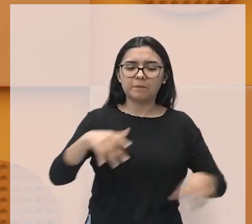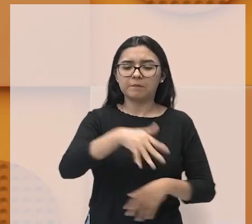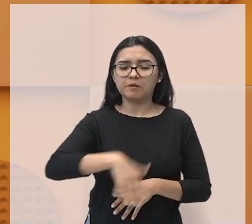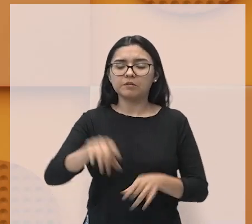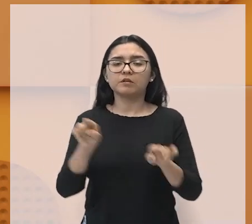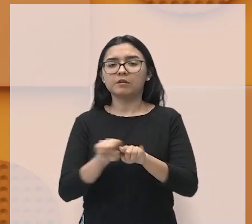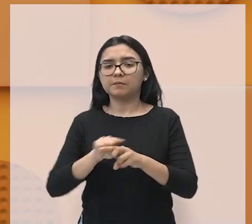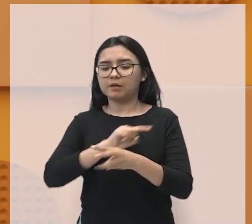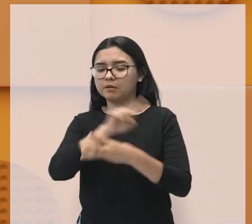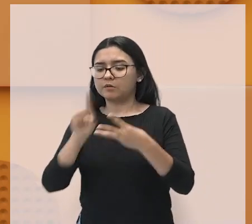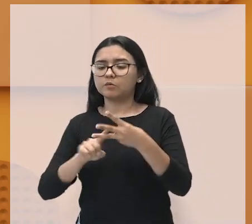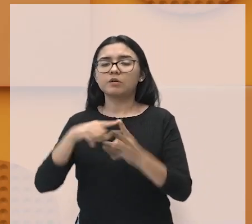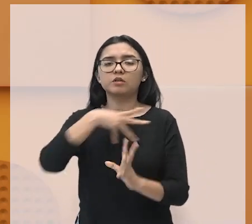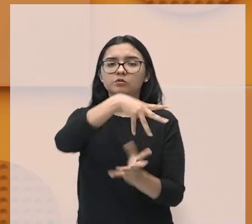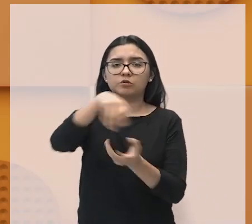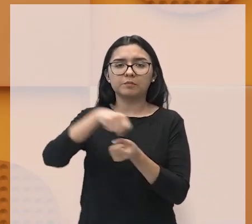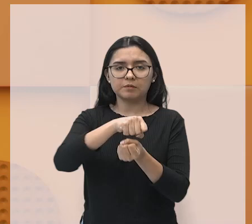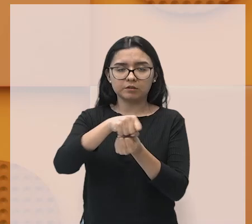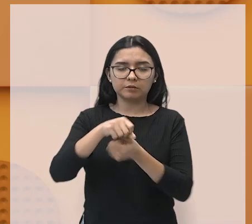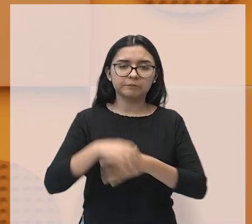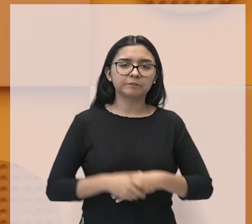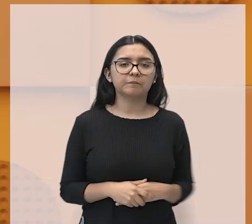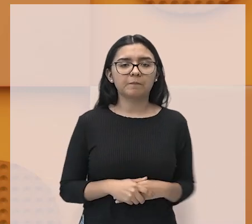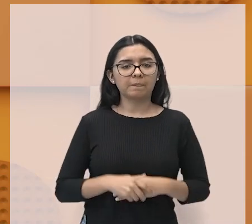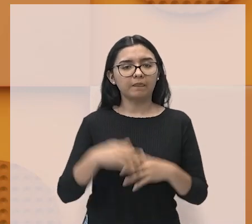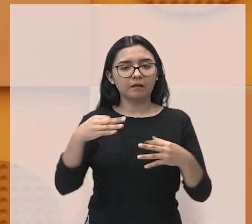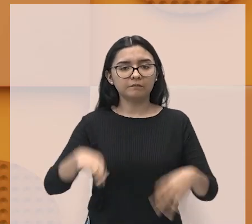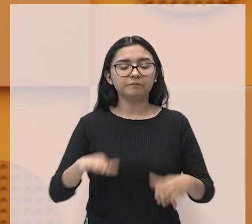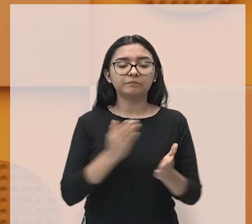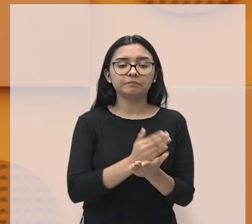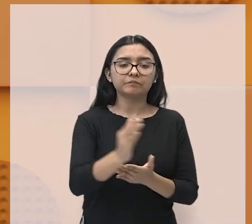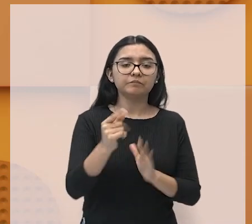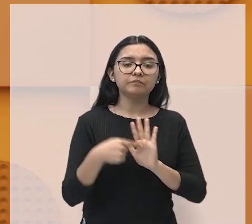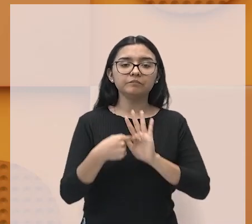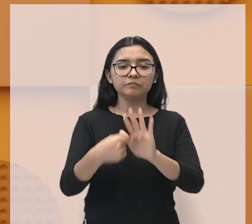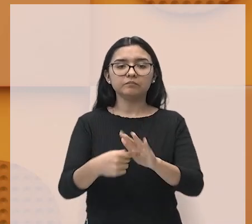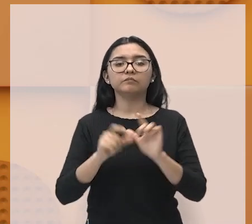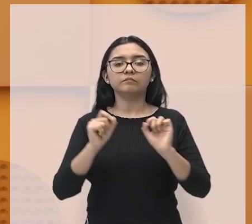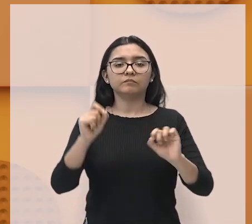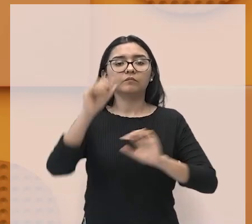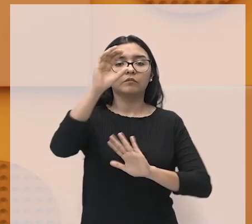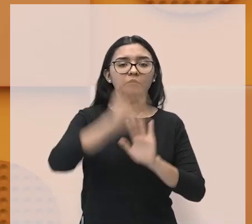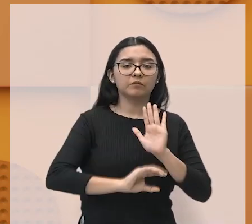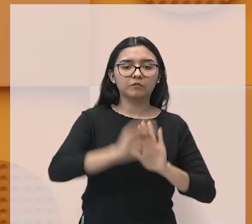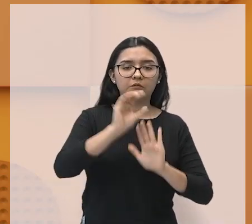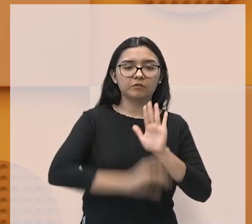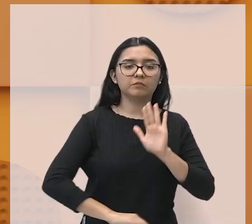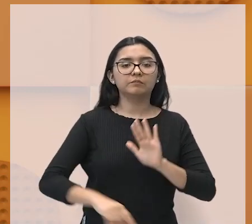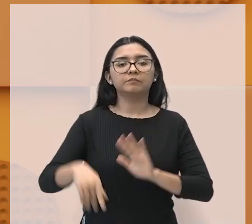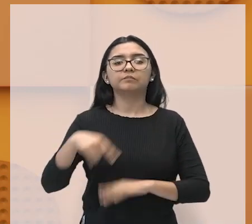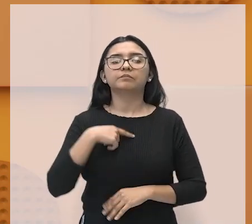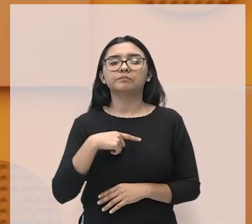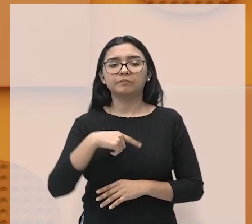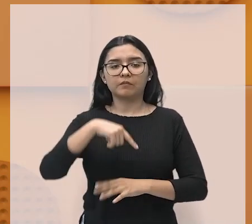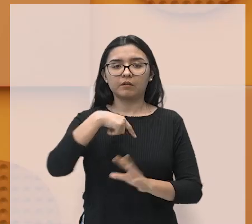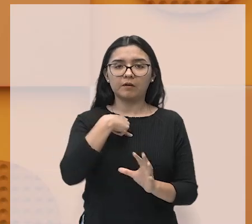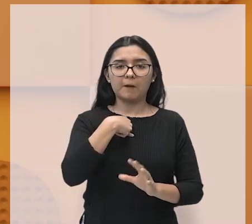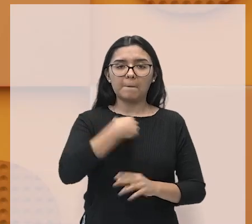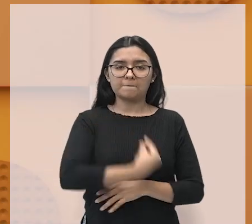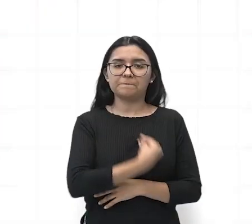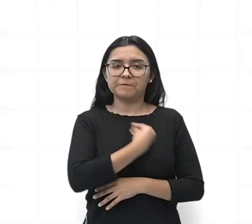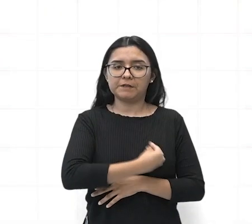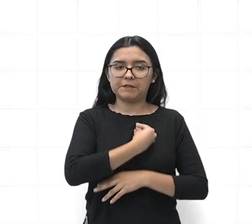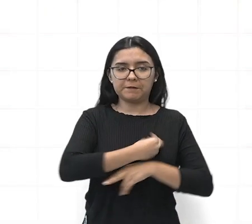e, por fim, o que é sustentabilidade. A gente começa apresentando para vocês a definição de